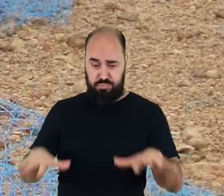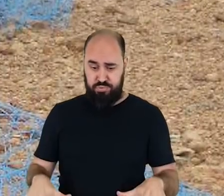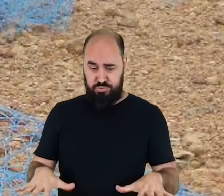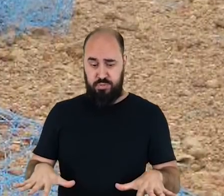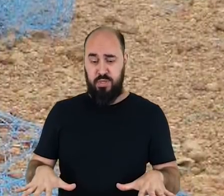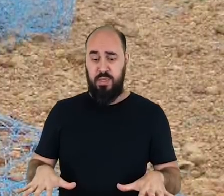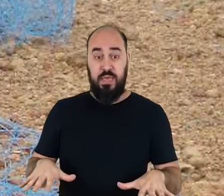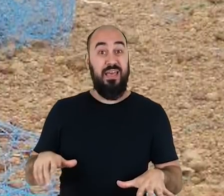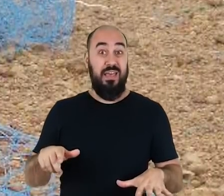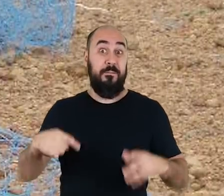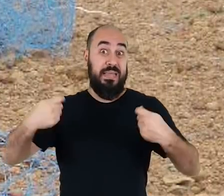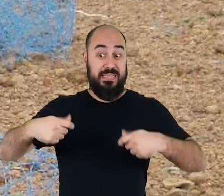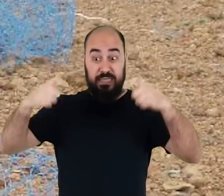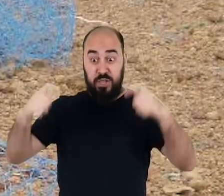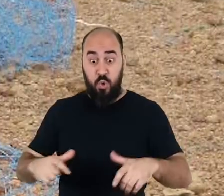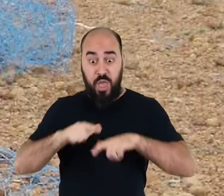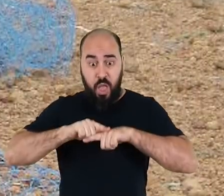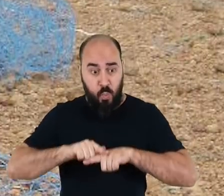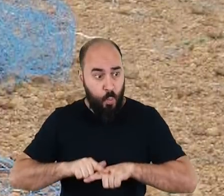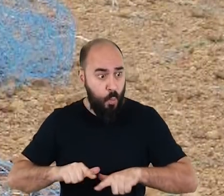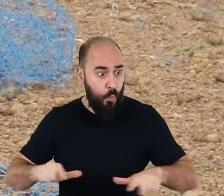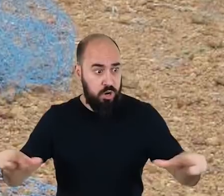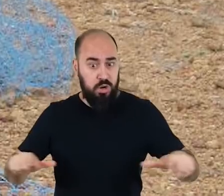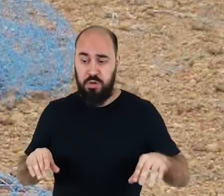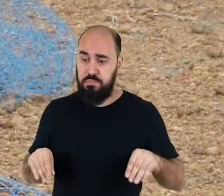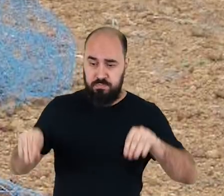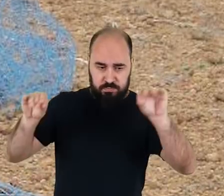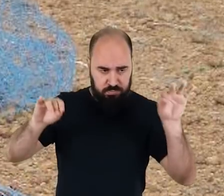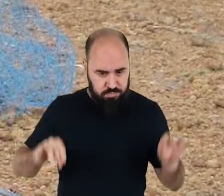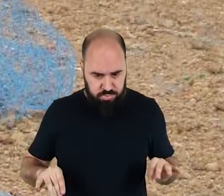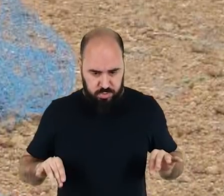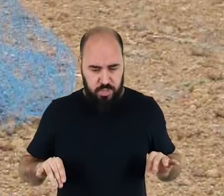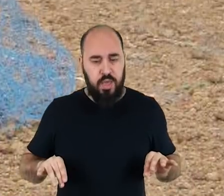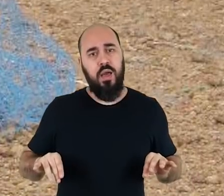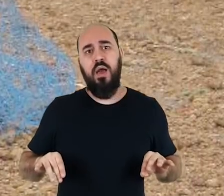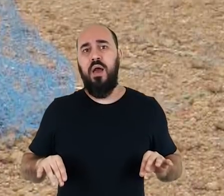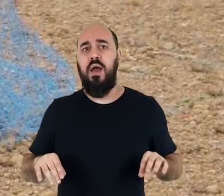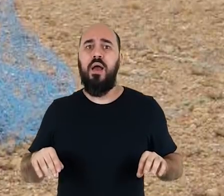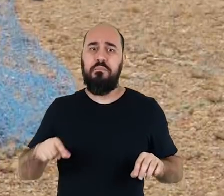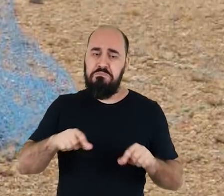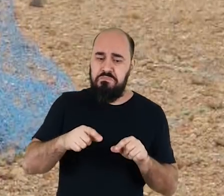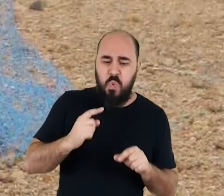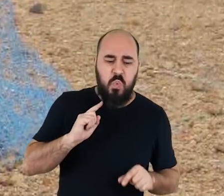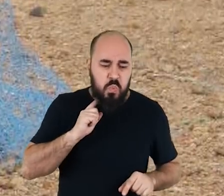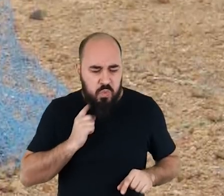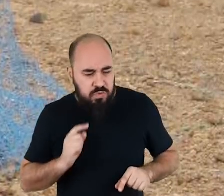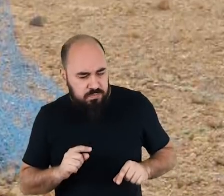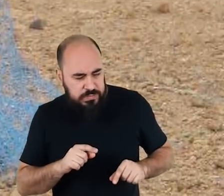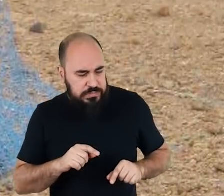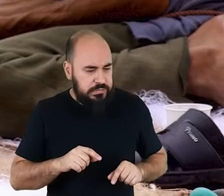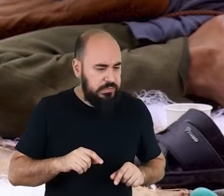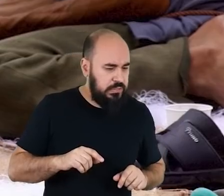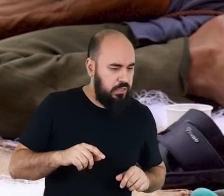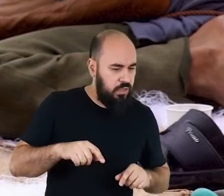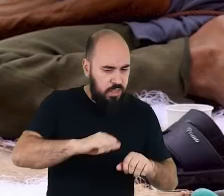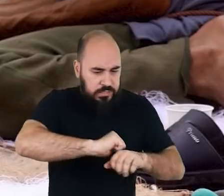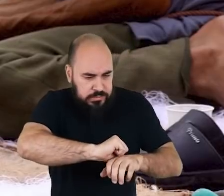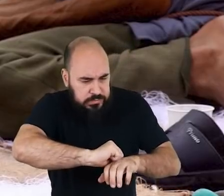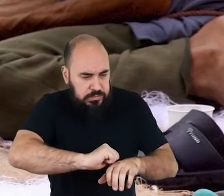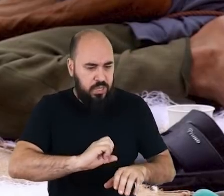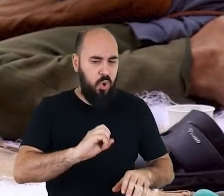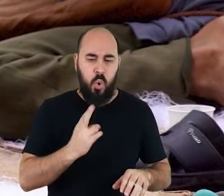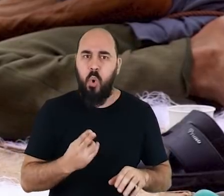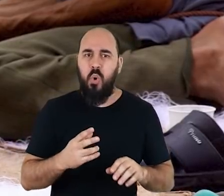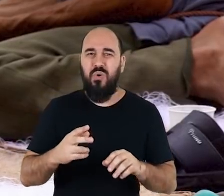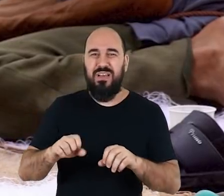em que está secando as redes para verificar algum estrago na própria rede e consertar pequenos danos. E